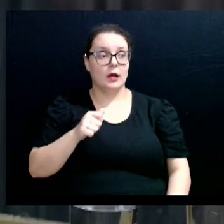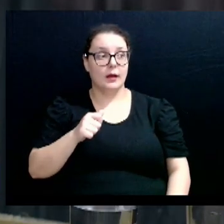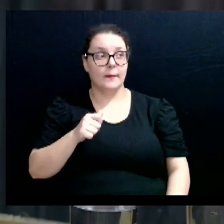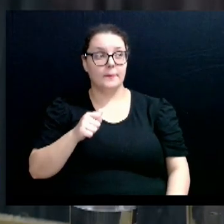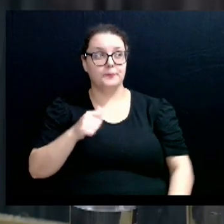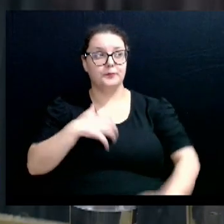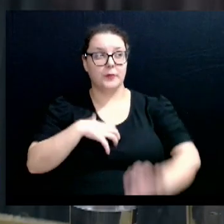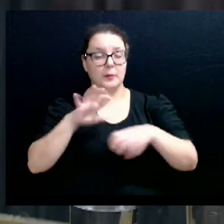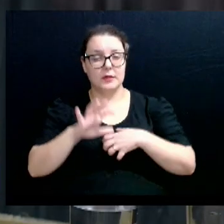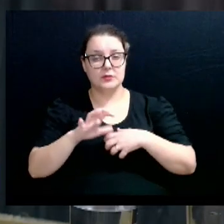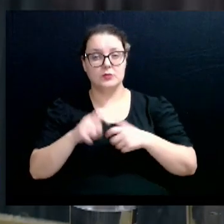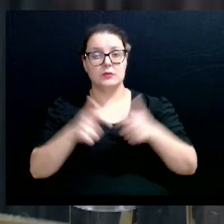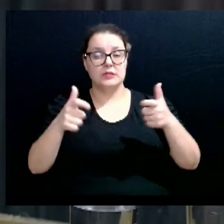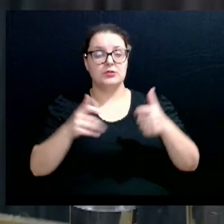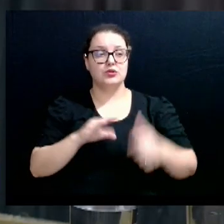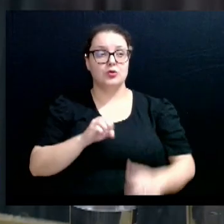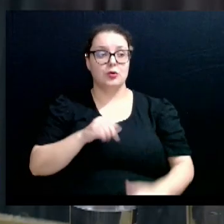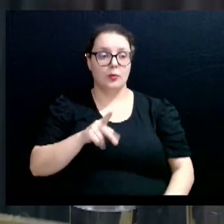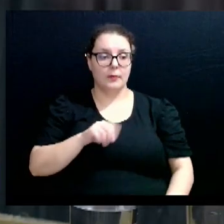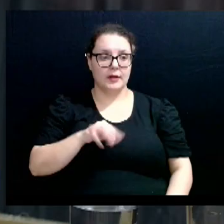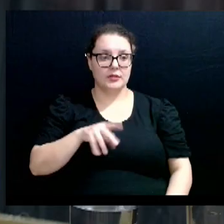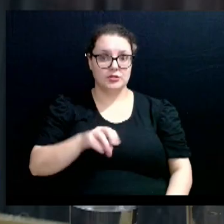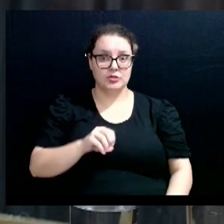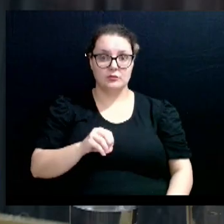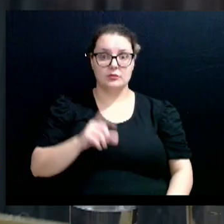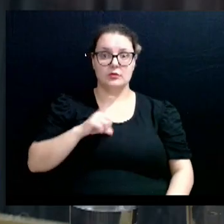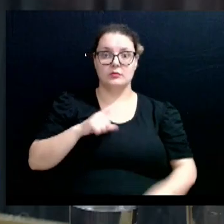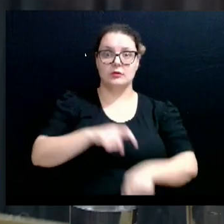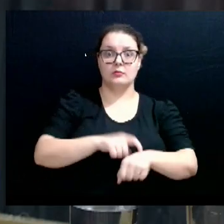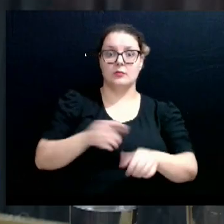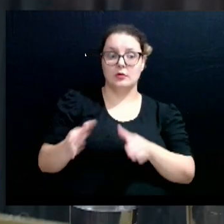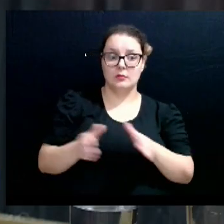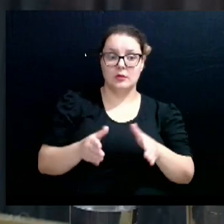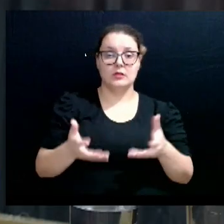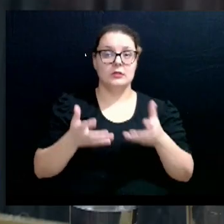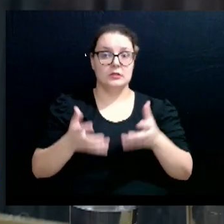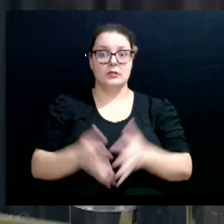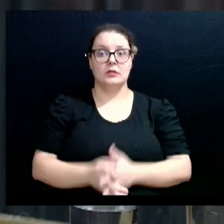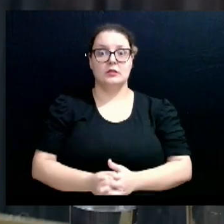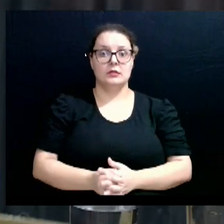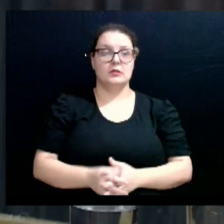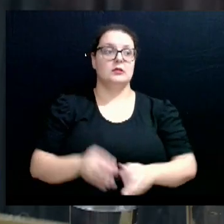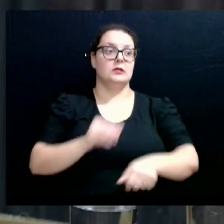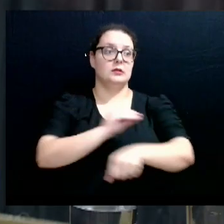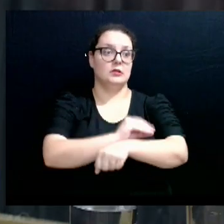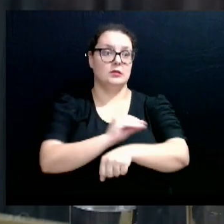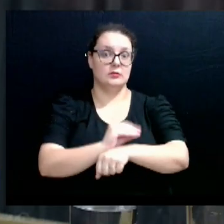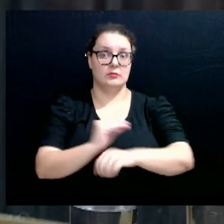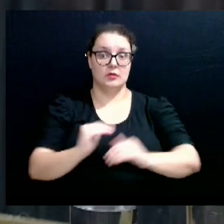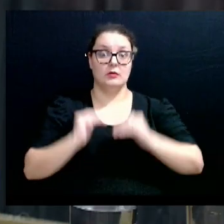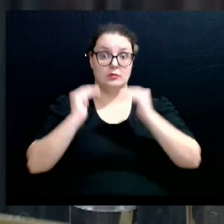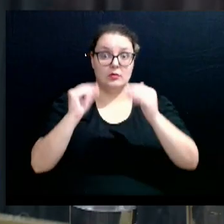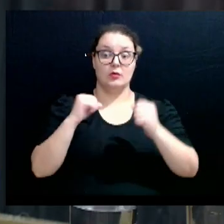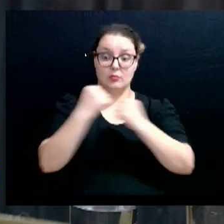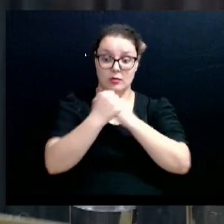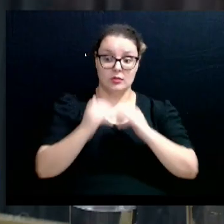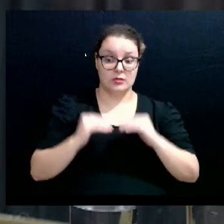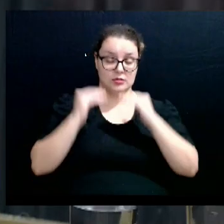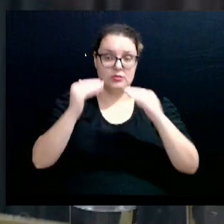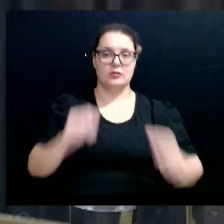mas ela tem momentos que ela quer cuidar em excesso, proteger,